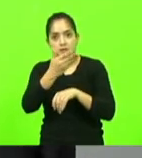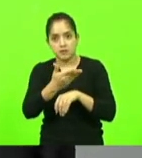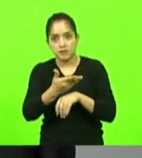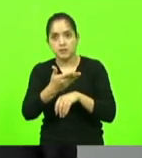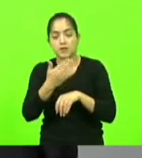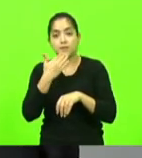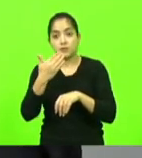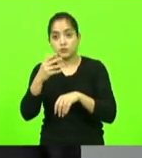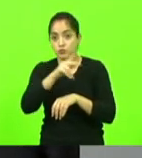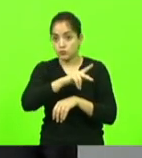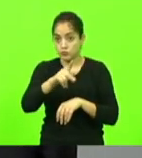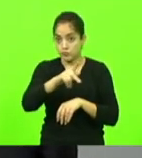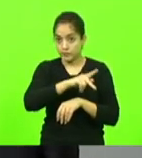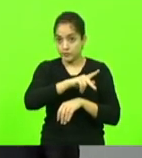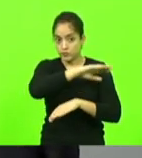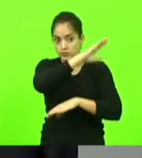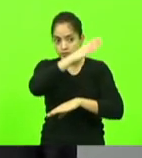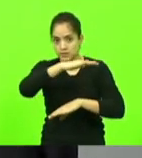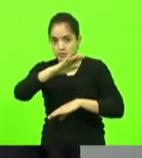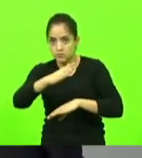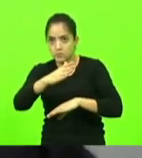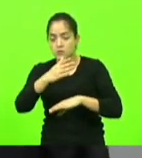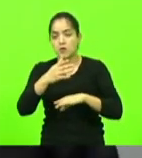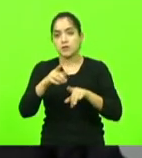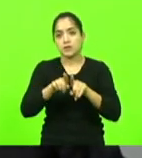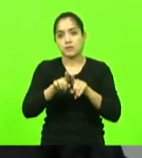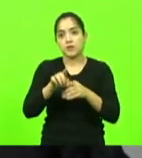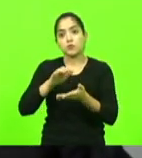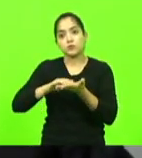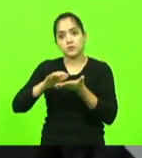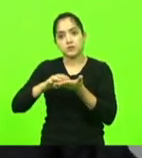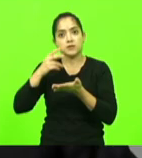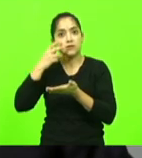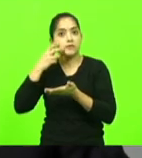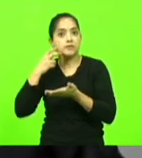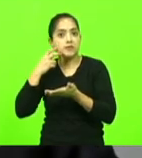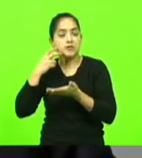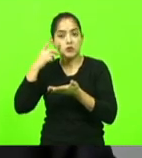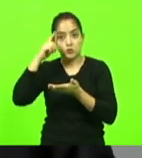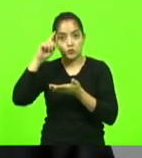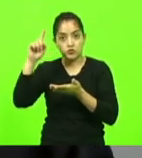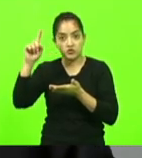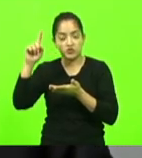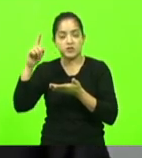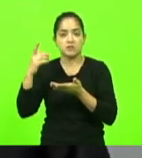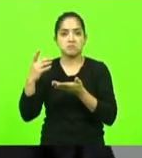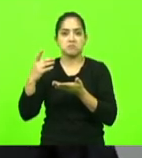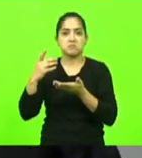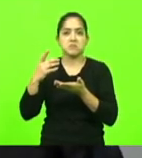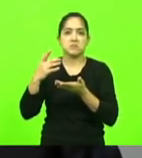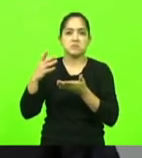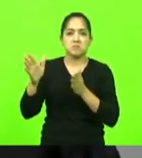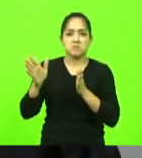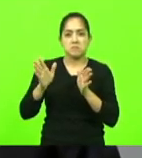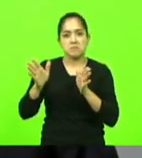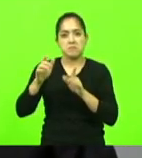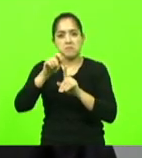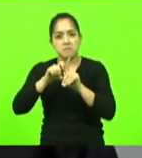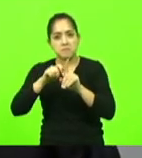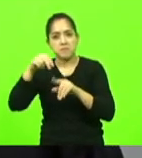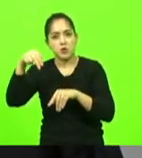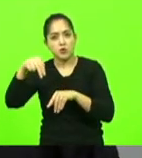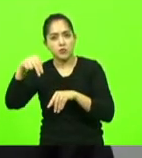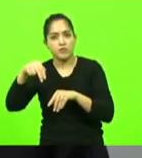região serrana com o secretário Vampiro. Ele comentou que no dia, ali por novembro, uma data assim é